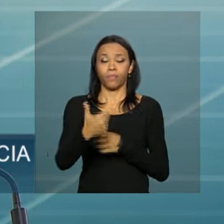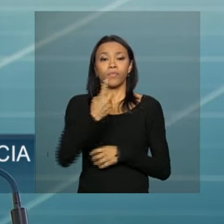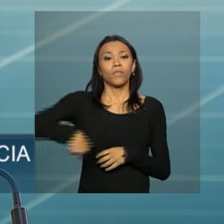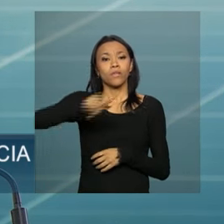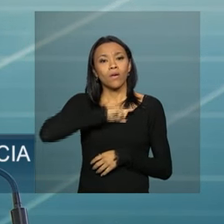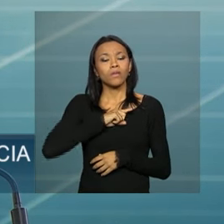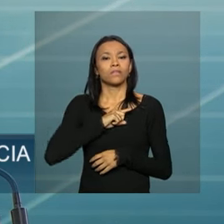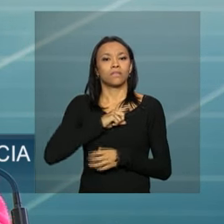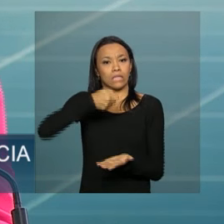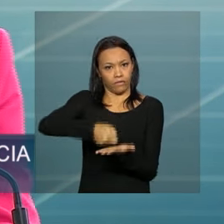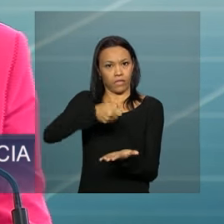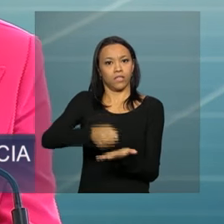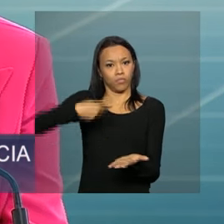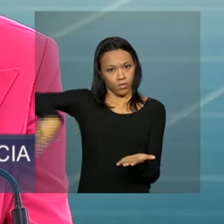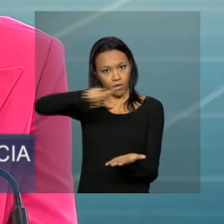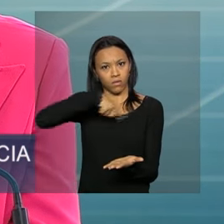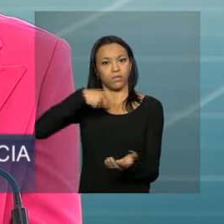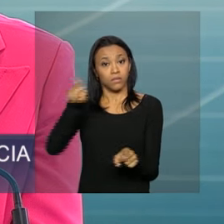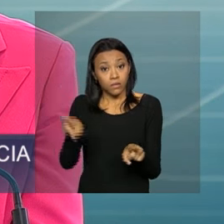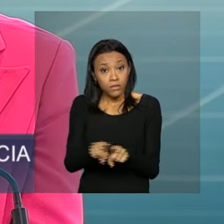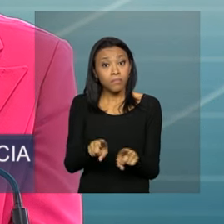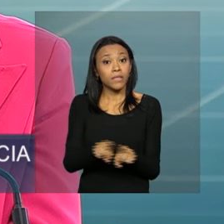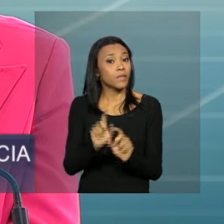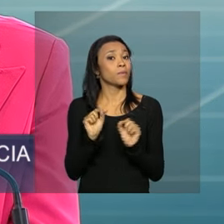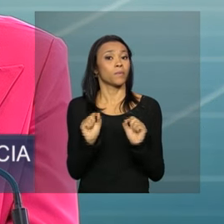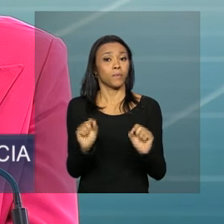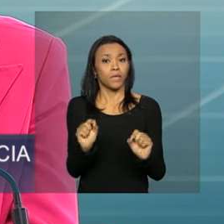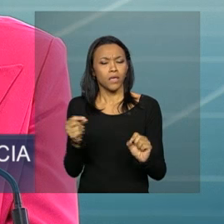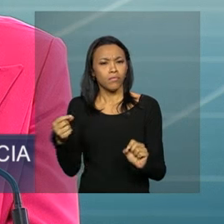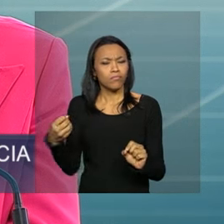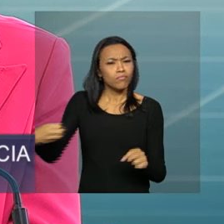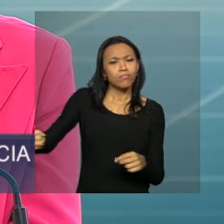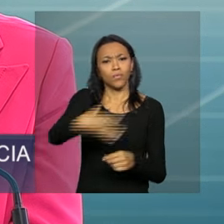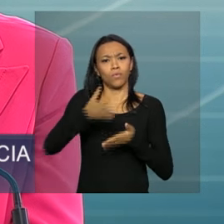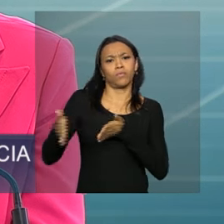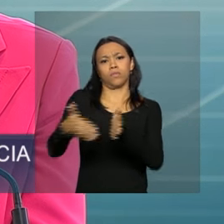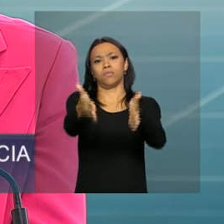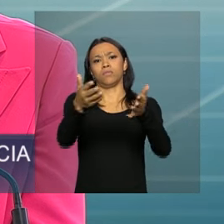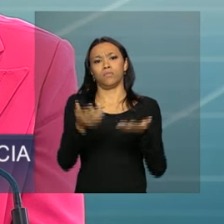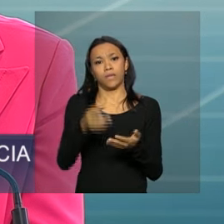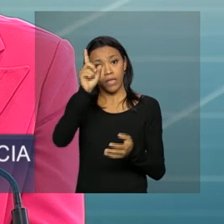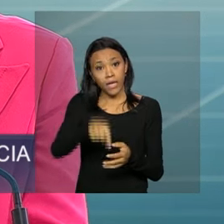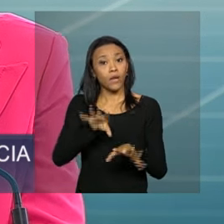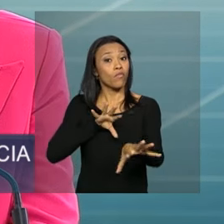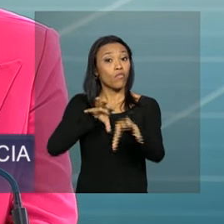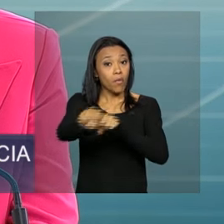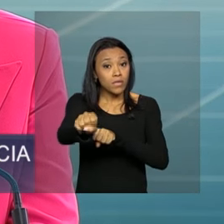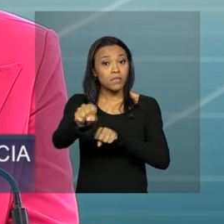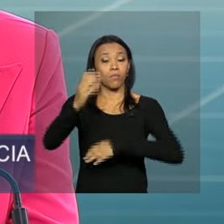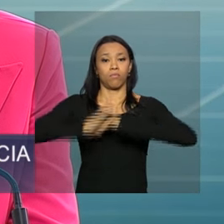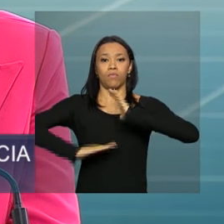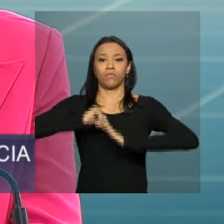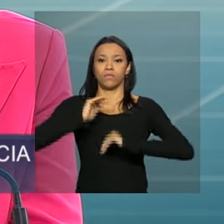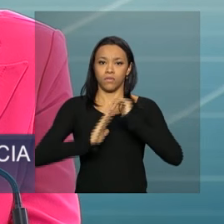nós deveríamos também trilhar um outro caminho, que era o caminho da formação